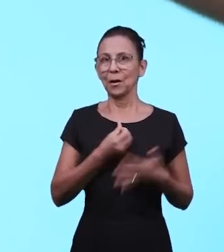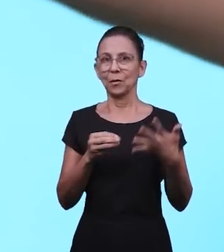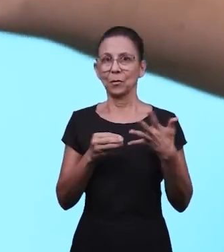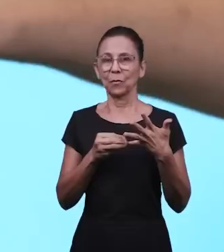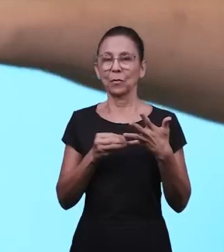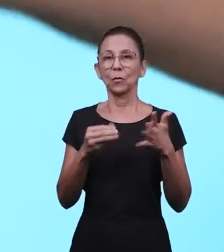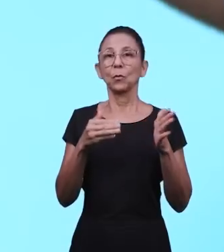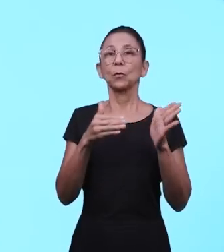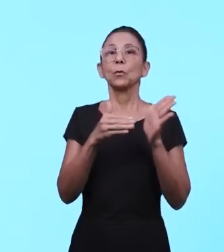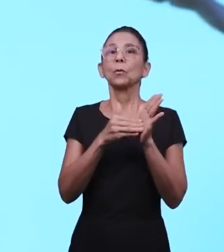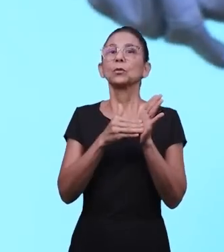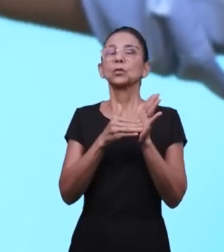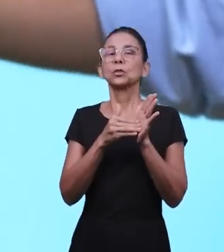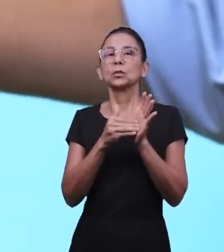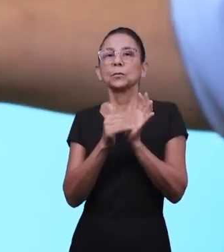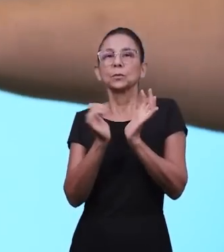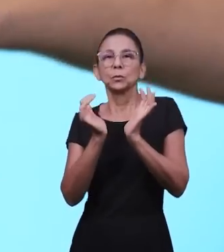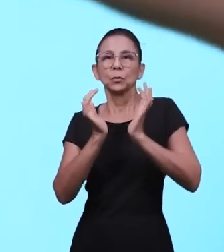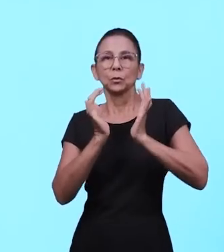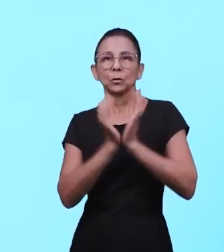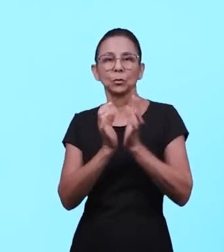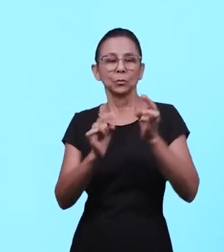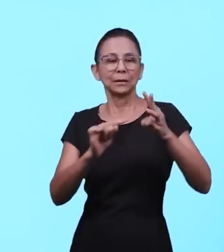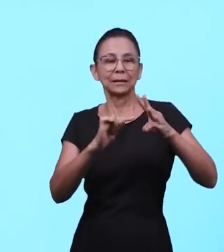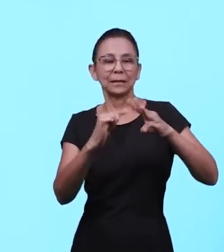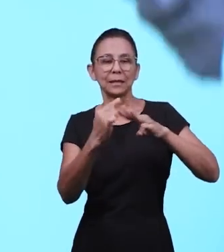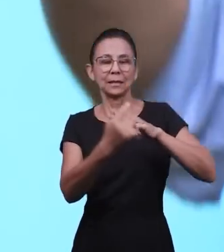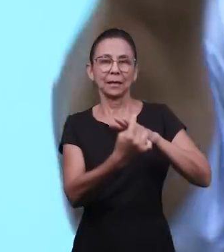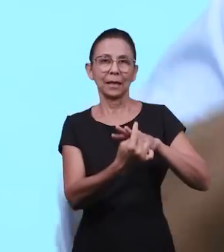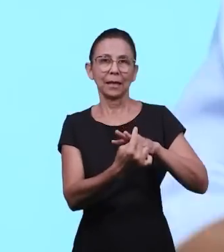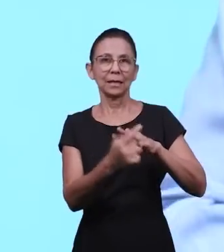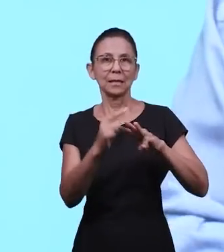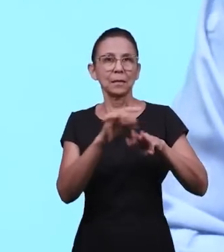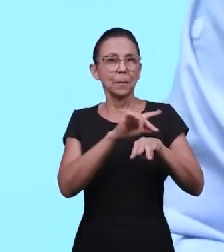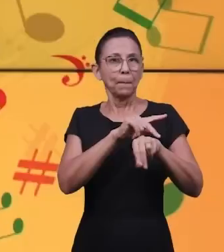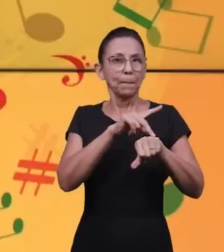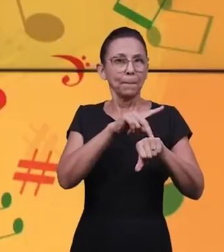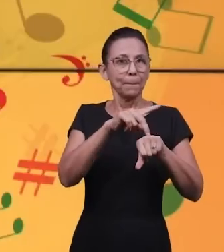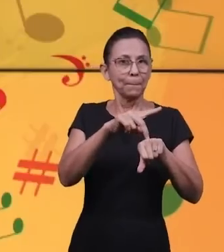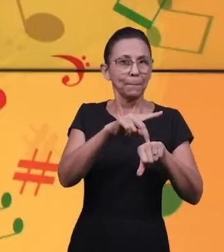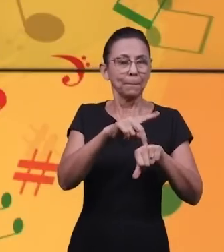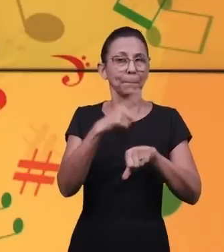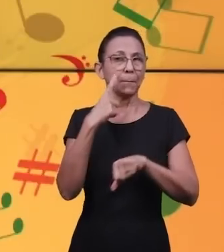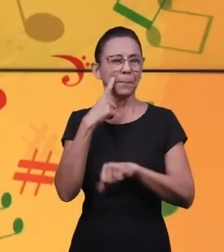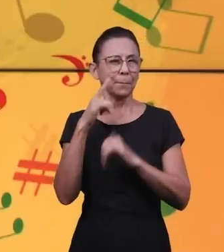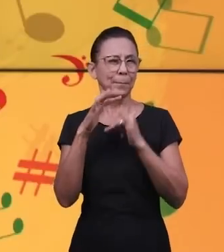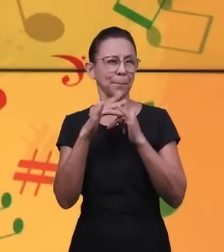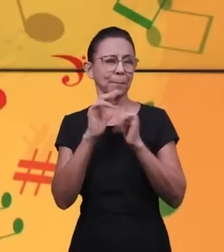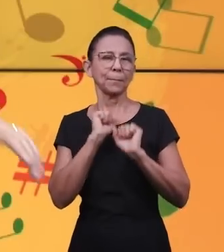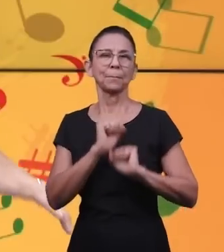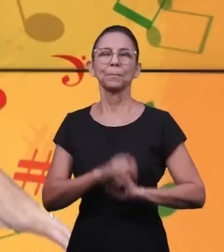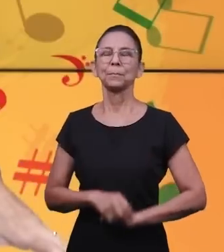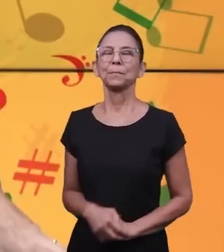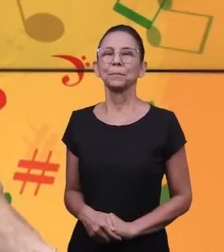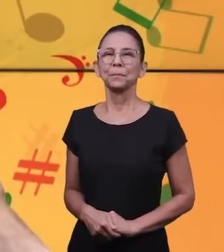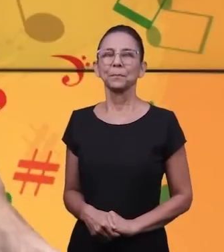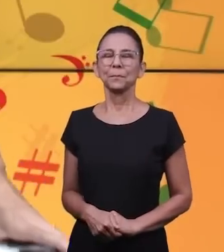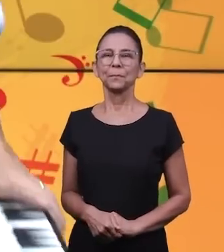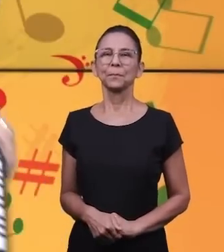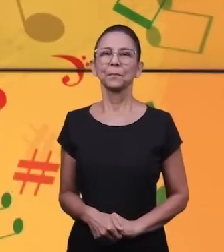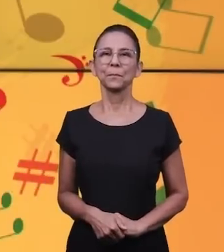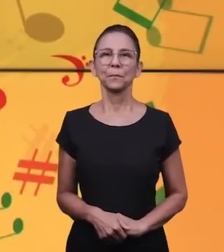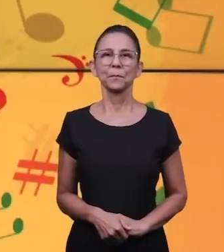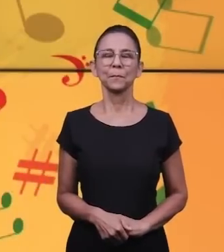a última nota do grupinho das três pretinhas. Vamos ver essas notas na escaleta?